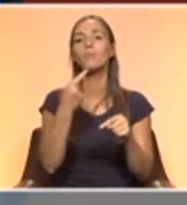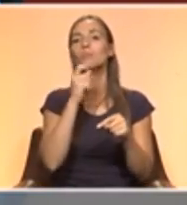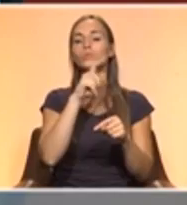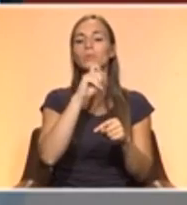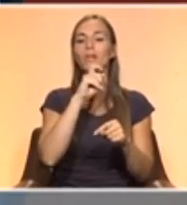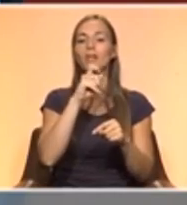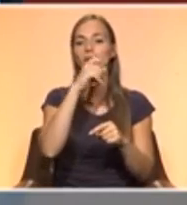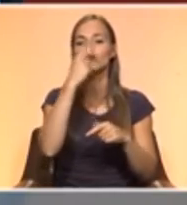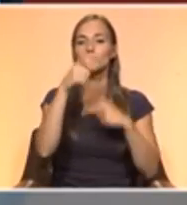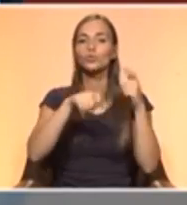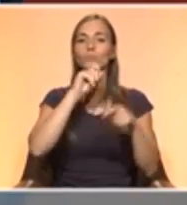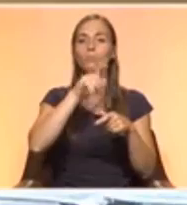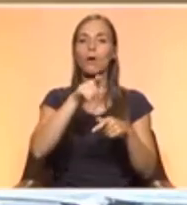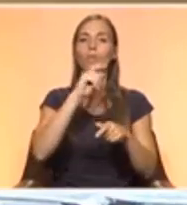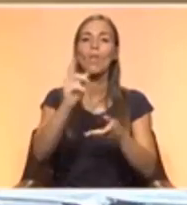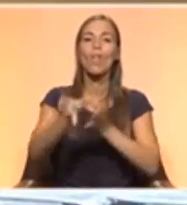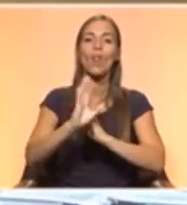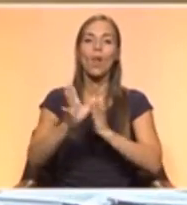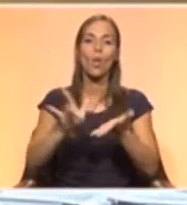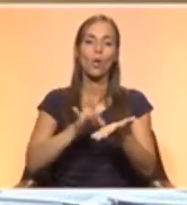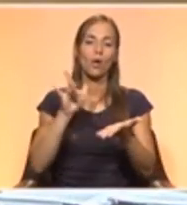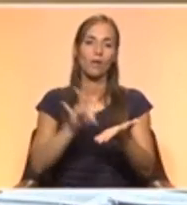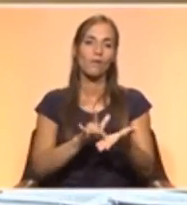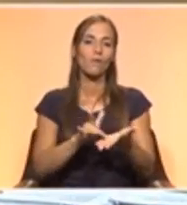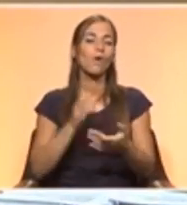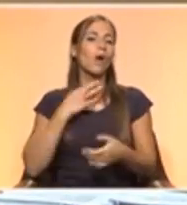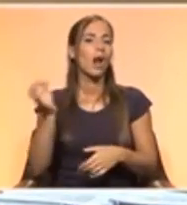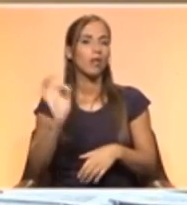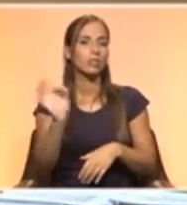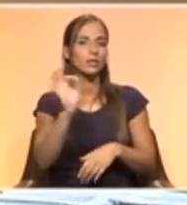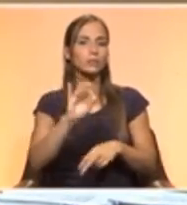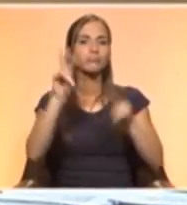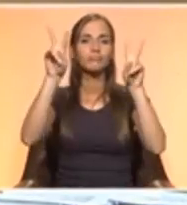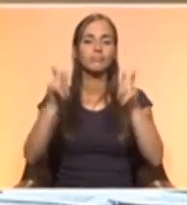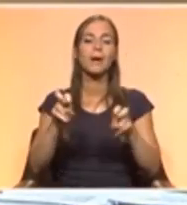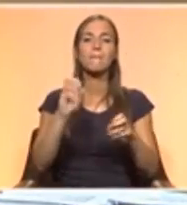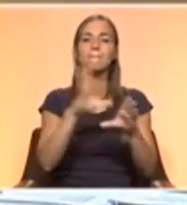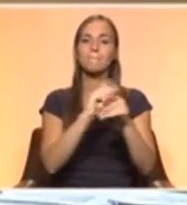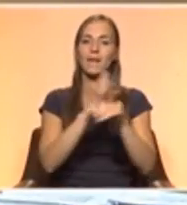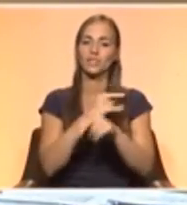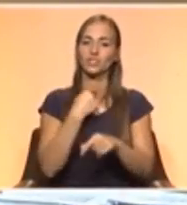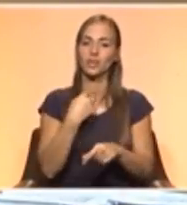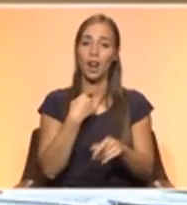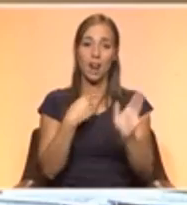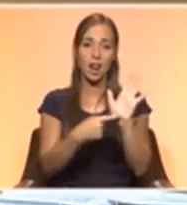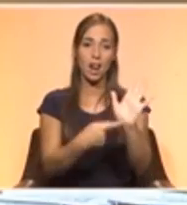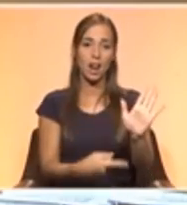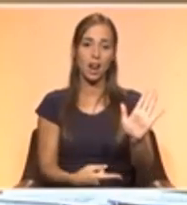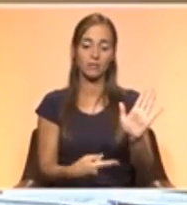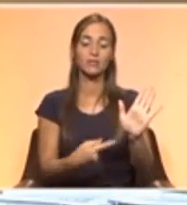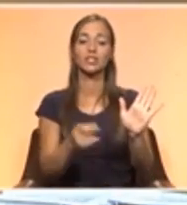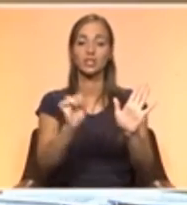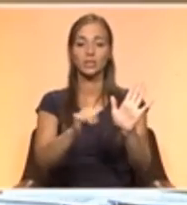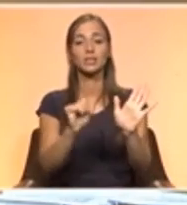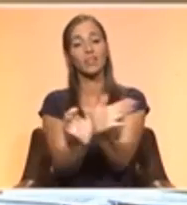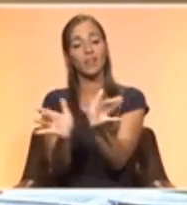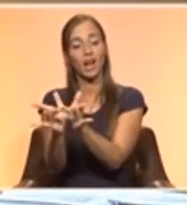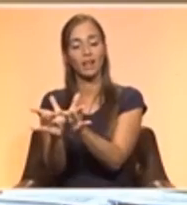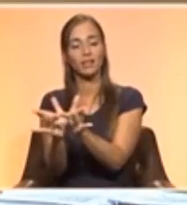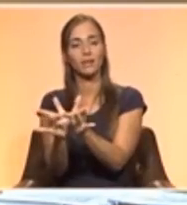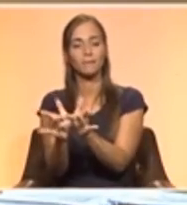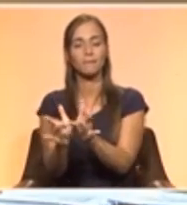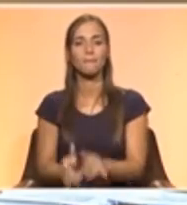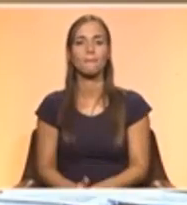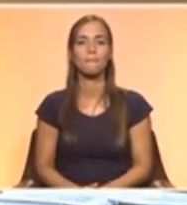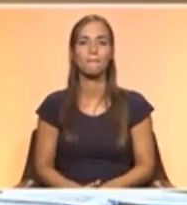poderem fazer download gratuito do livro de marketing digital que Abran Exatamente é este exatamente no site Martin digital eem negócios